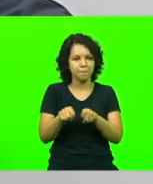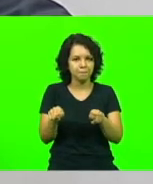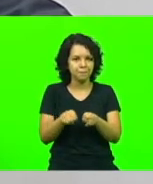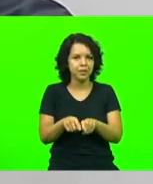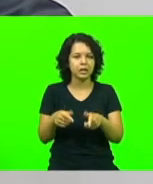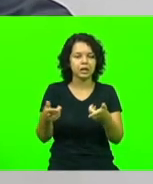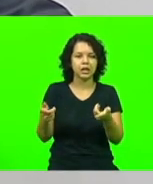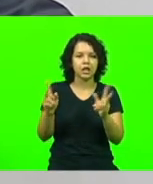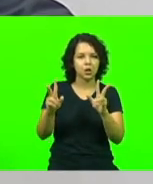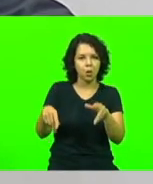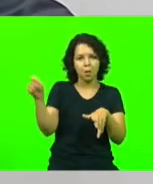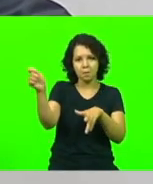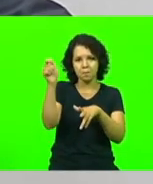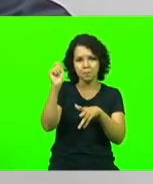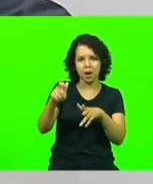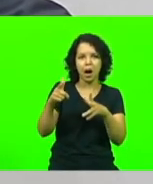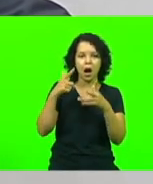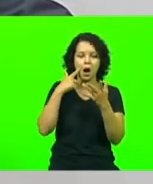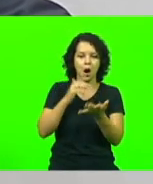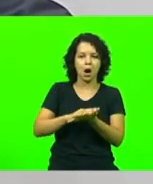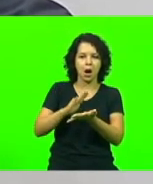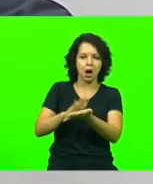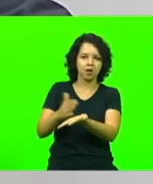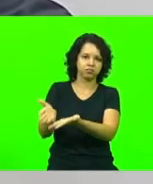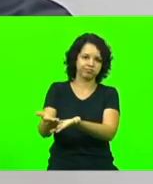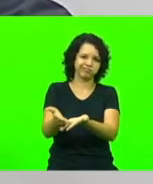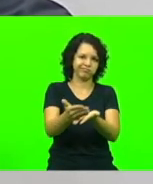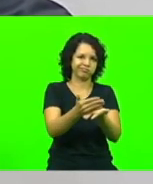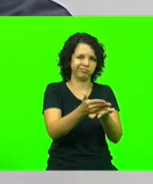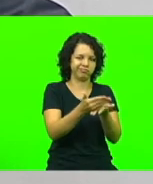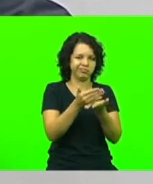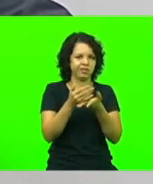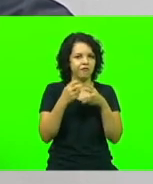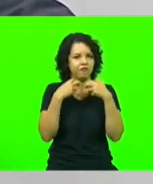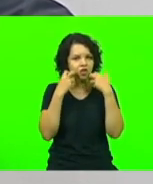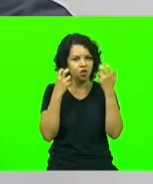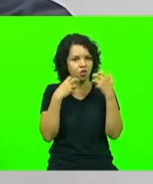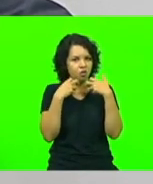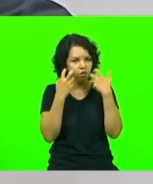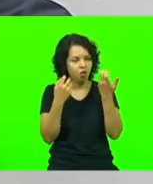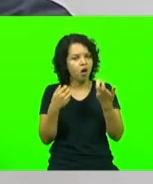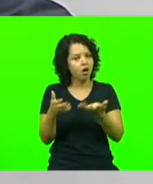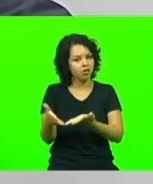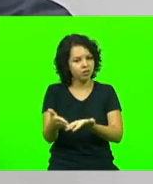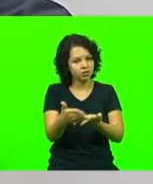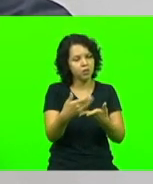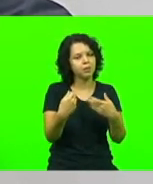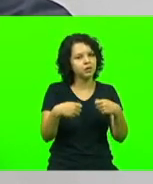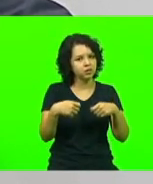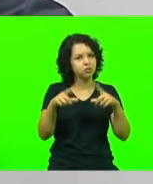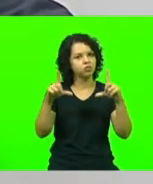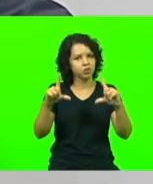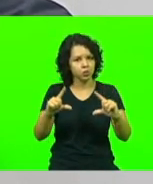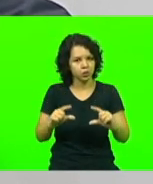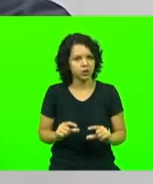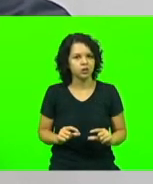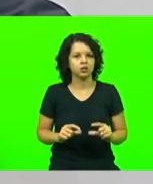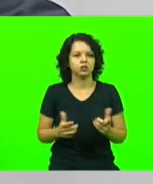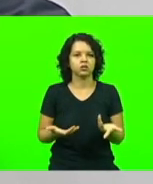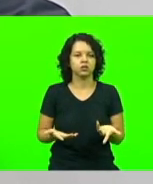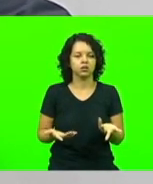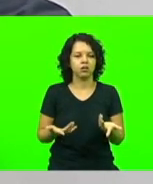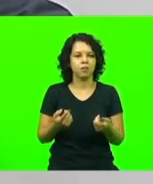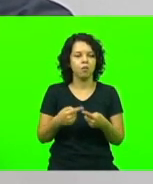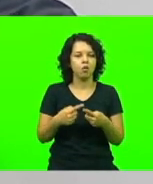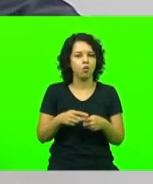quer elogiar uma arrecadação, isso é vergonhoso. A arrecadação deveria diminuir, tendo em vista que o